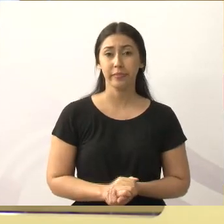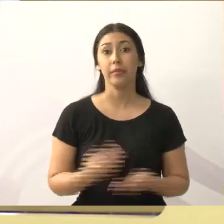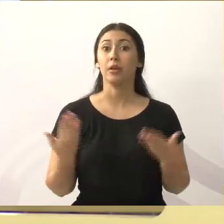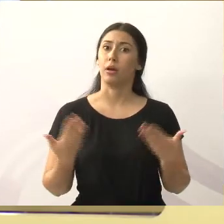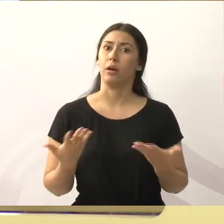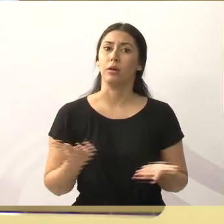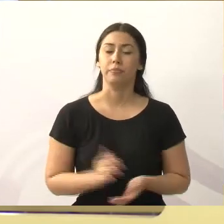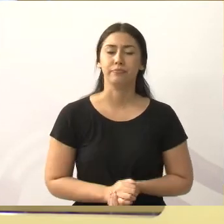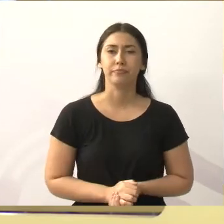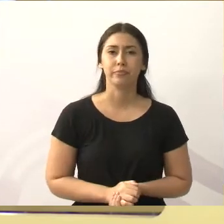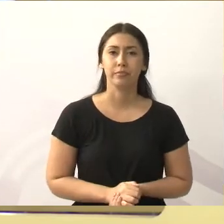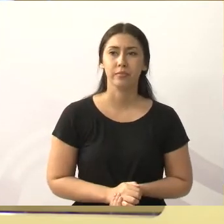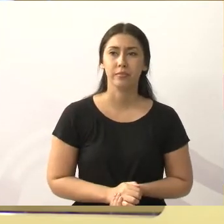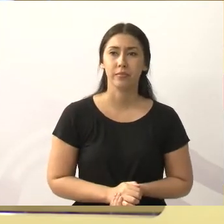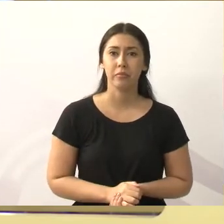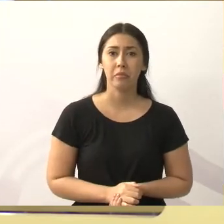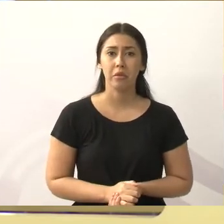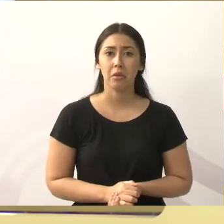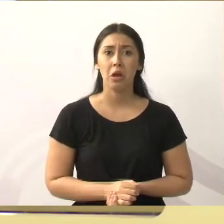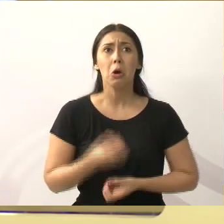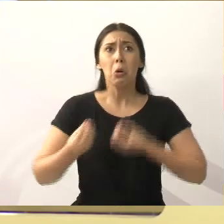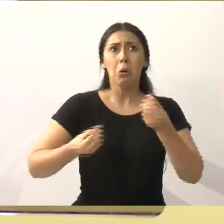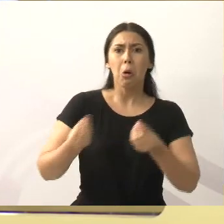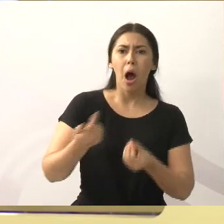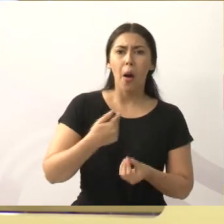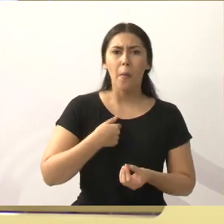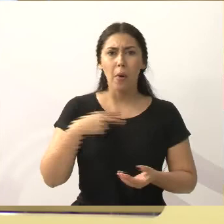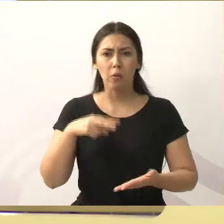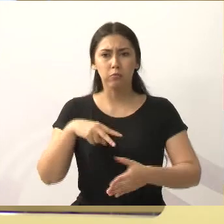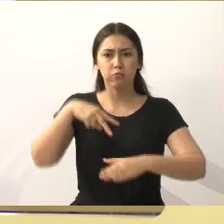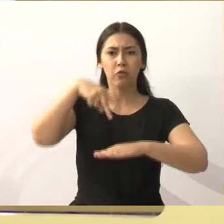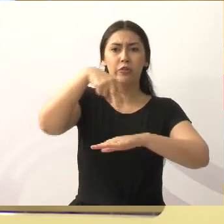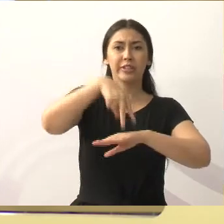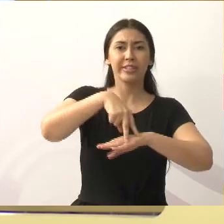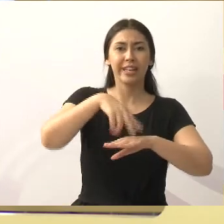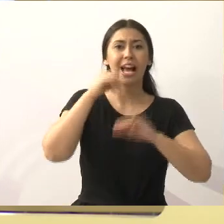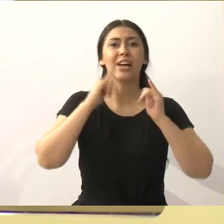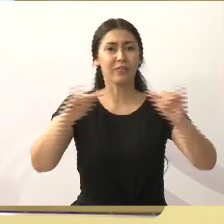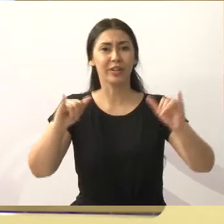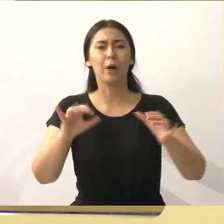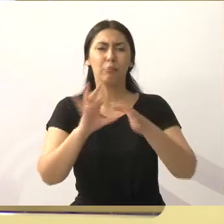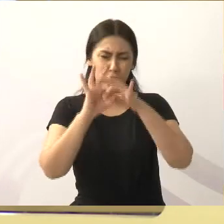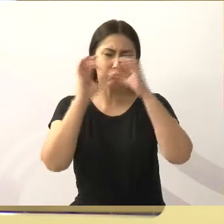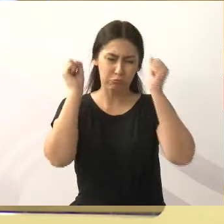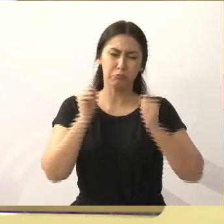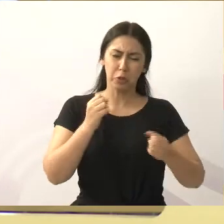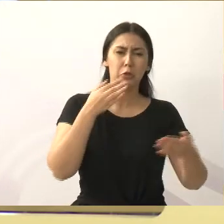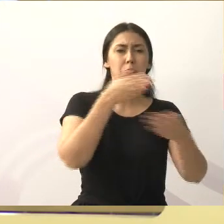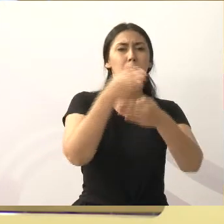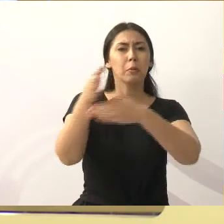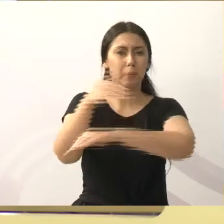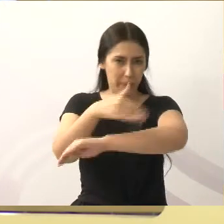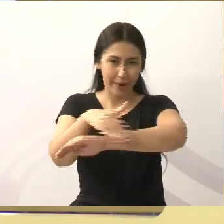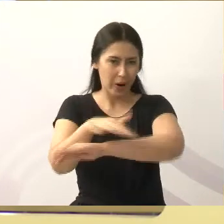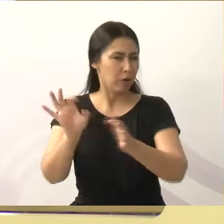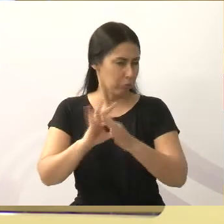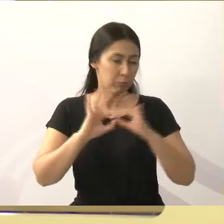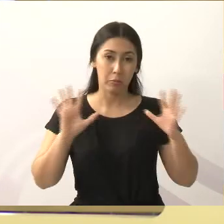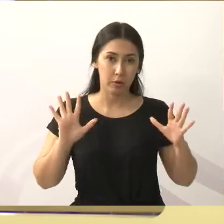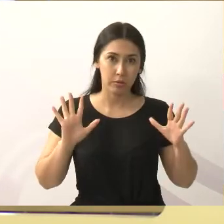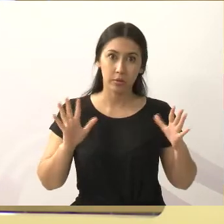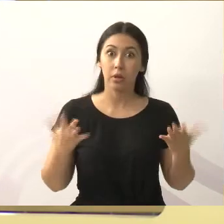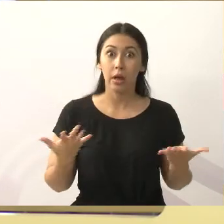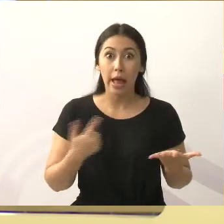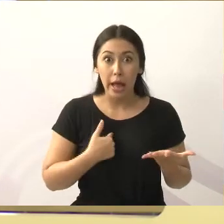Agora, como é que eu posso chegar aqui na tribuna e dizer, vai para a rua? Eu não sou médico. Eu estou